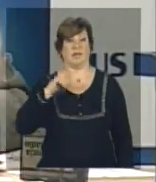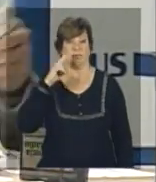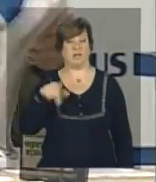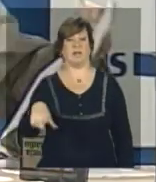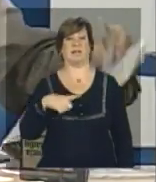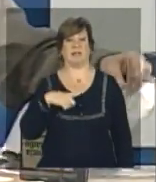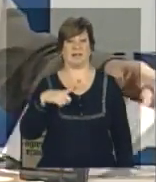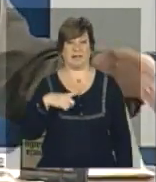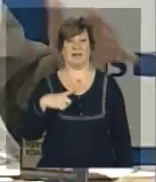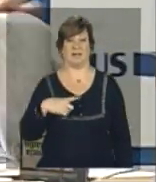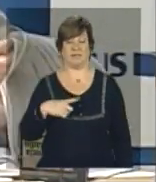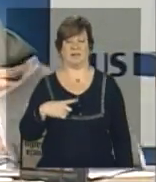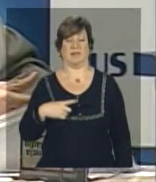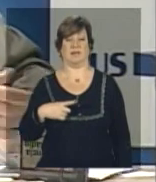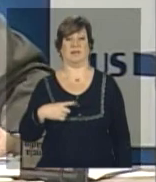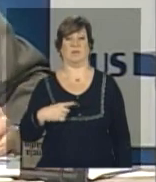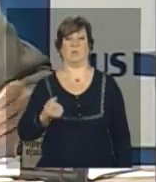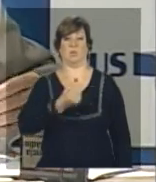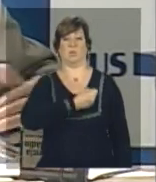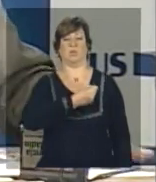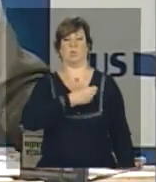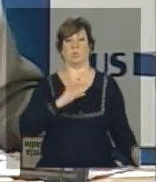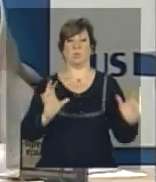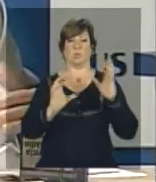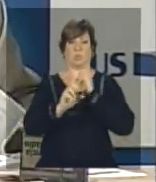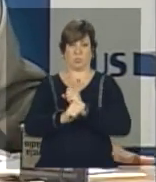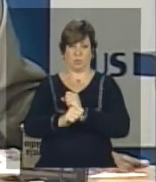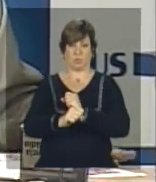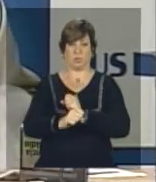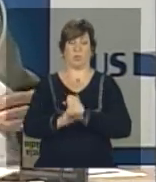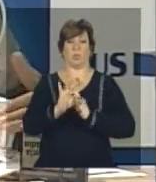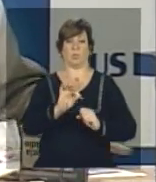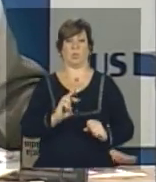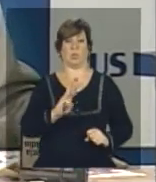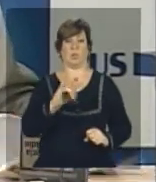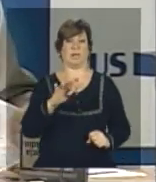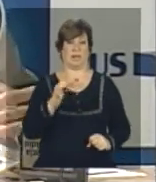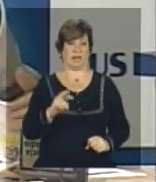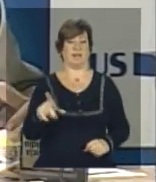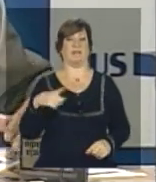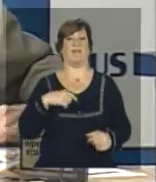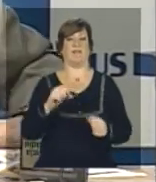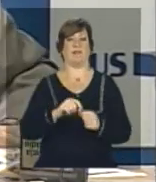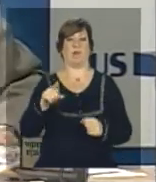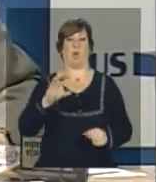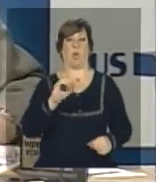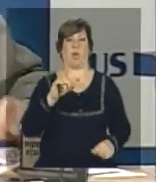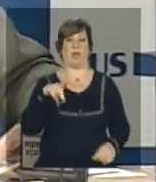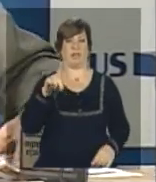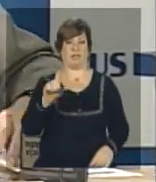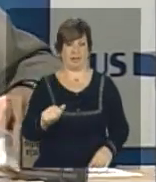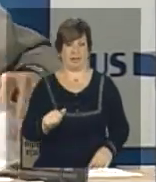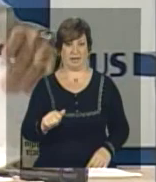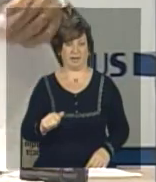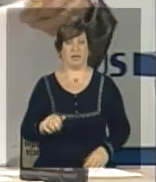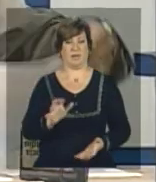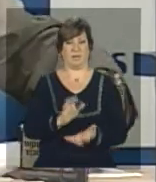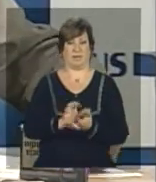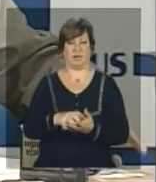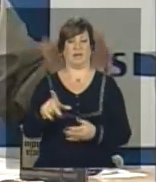que ele teve um número de Twitter, né, que foram feitos em Olinda, que preencheu esse critério de